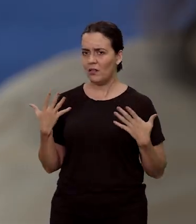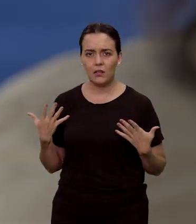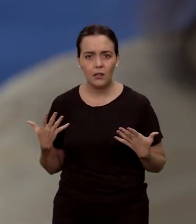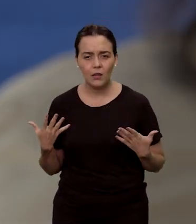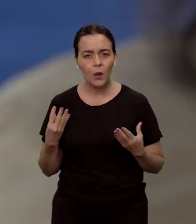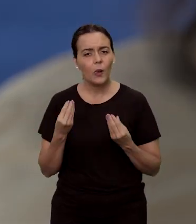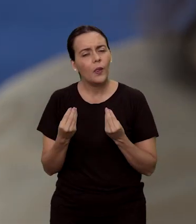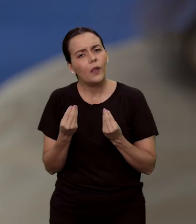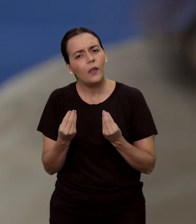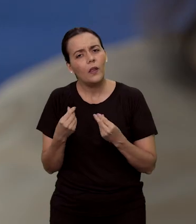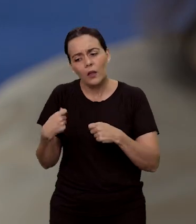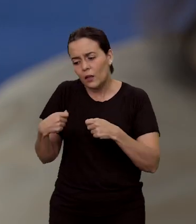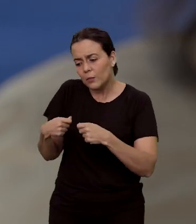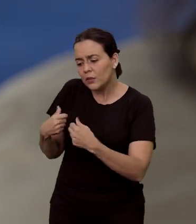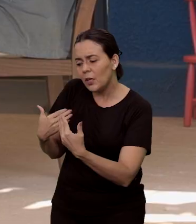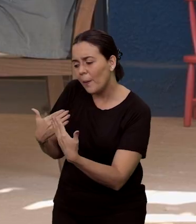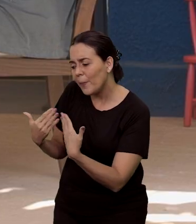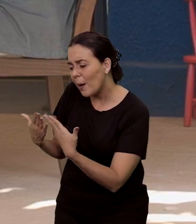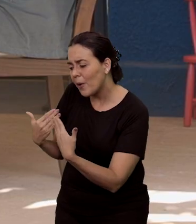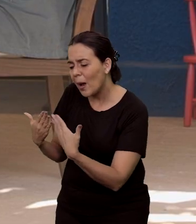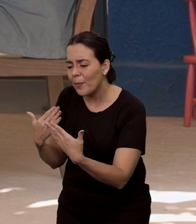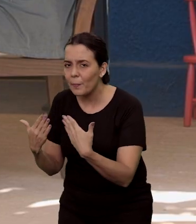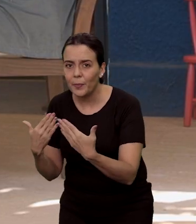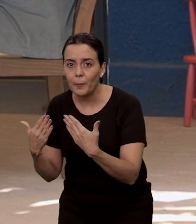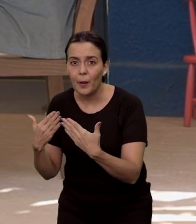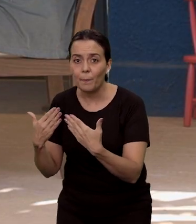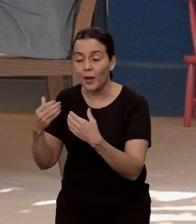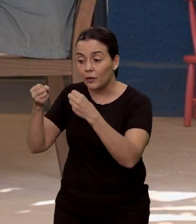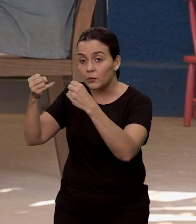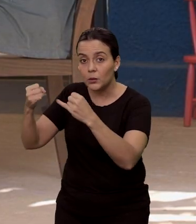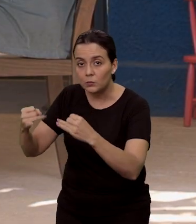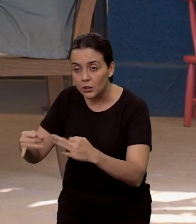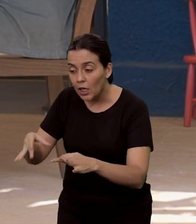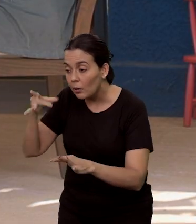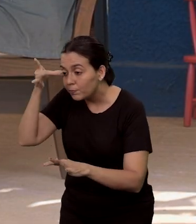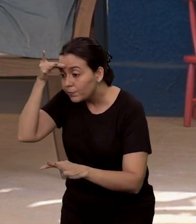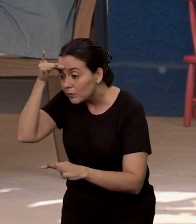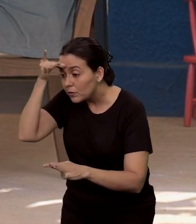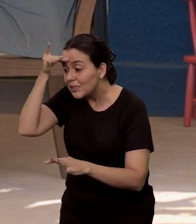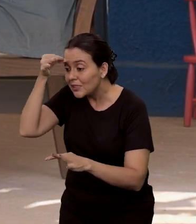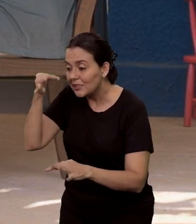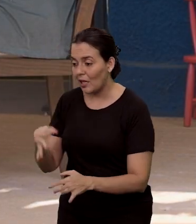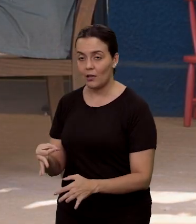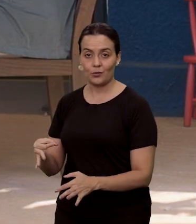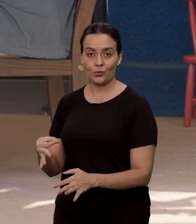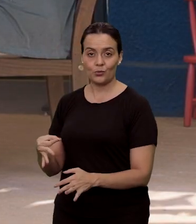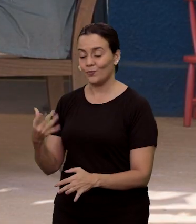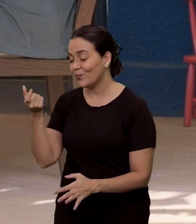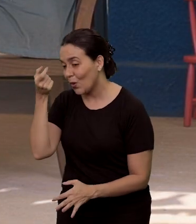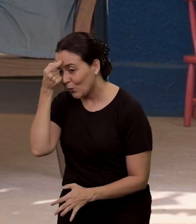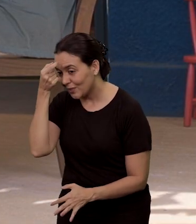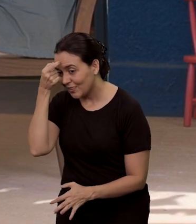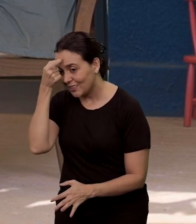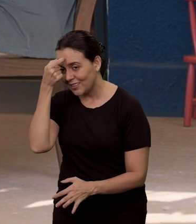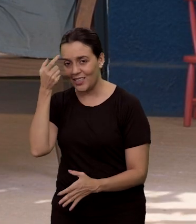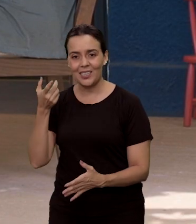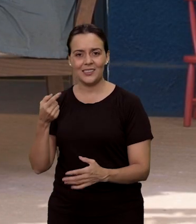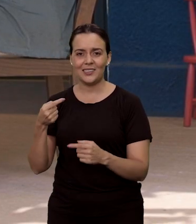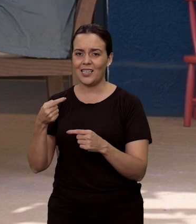precisa encontrar formas de diálogo para voltar para a base, voltar para a quebrada, voltar para